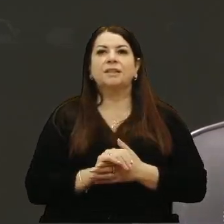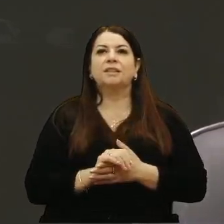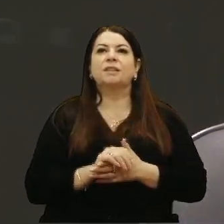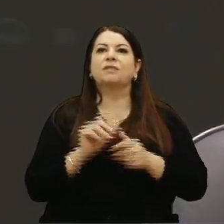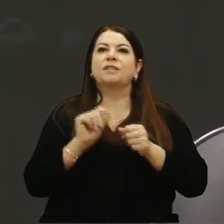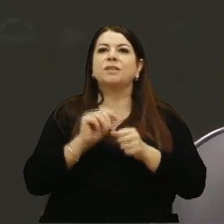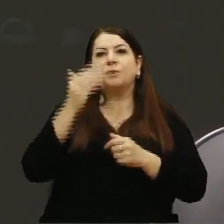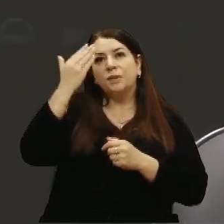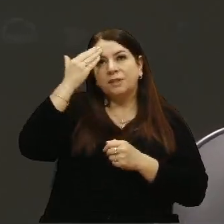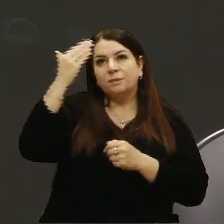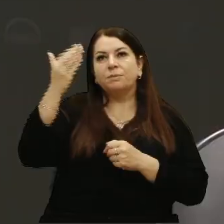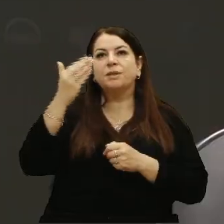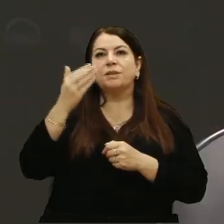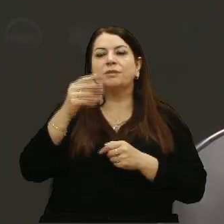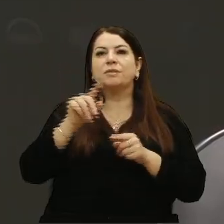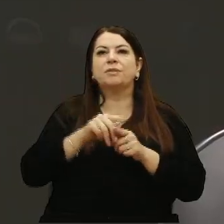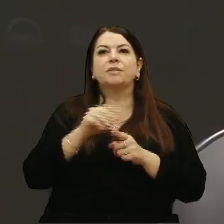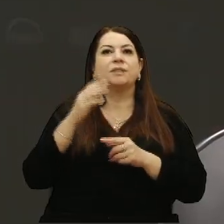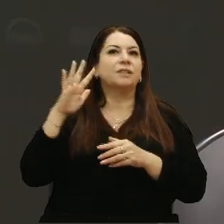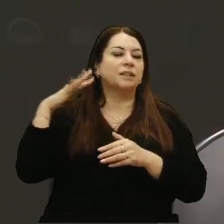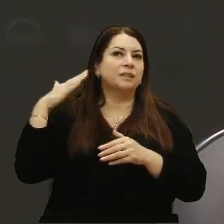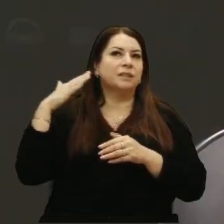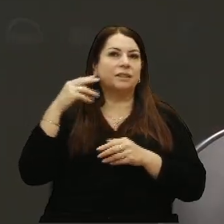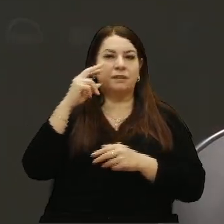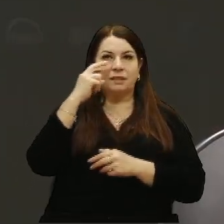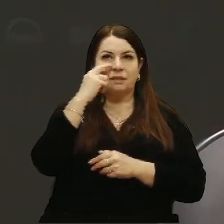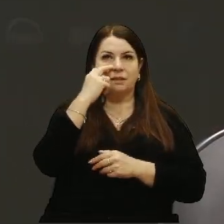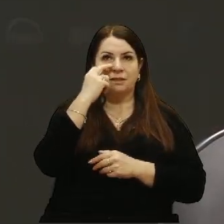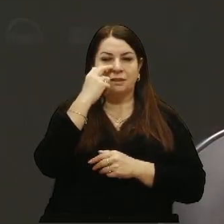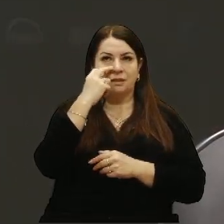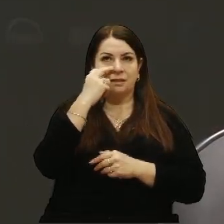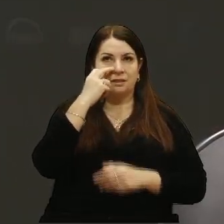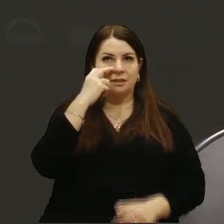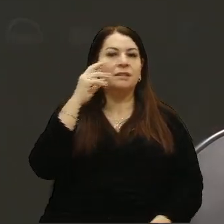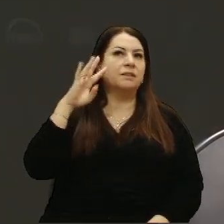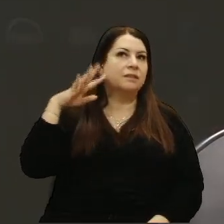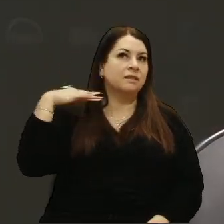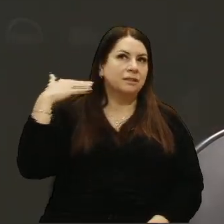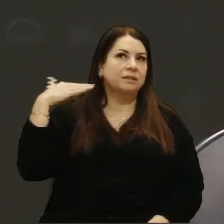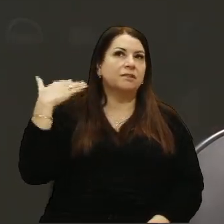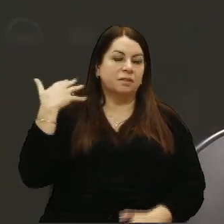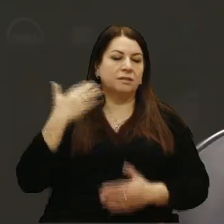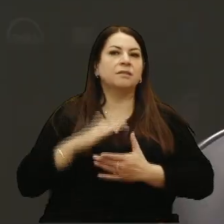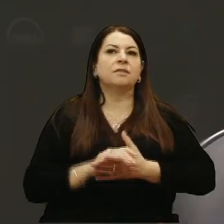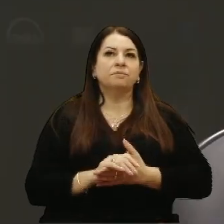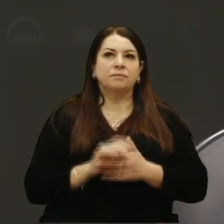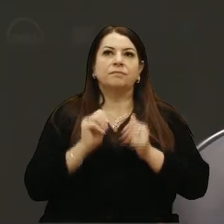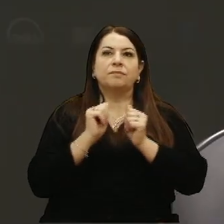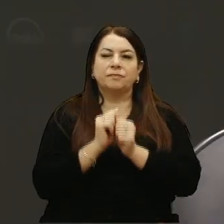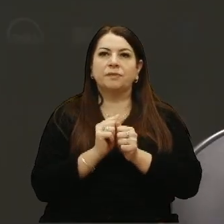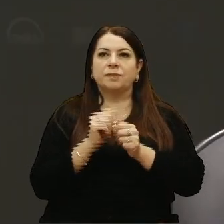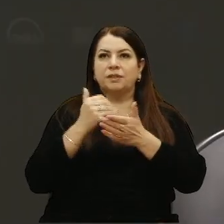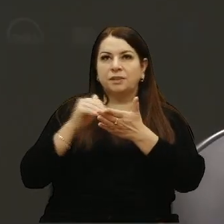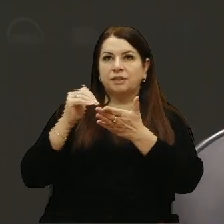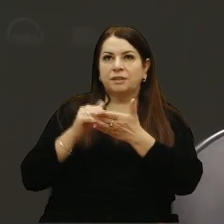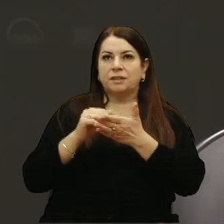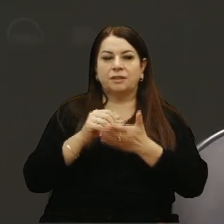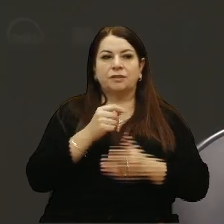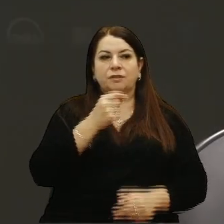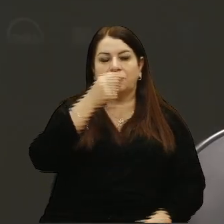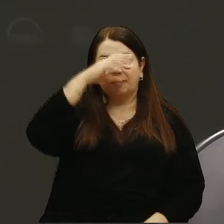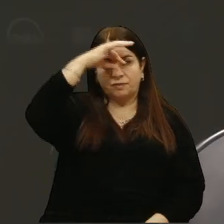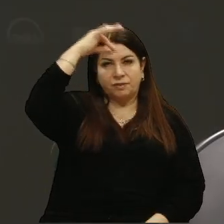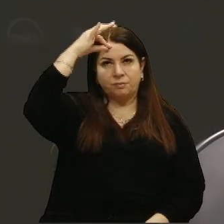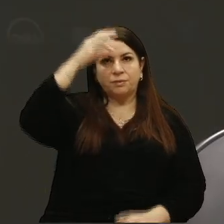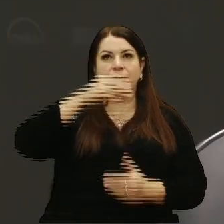fazer um agradecimento público à vereadora Andressa Malman e à vereadora Andressa Marques, que estiveram comigo ontem, além dos secretários Rodrigo Weber e Ramon Sirturi,